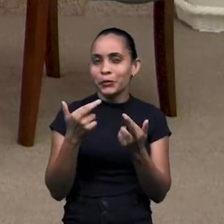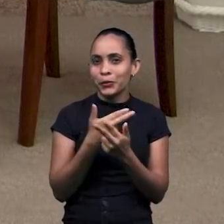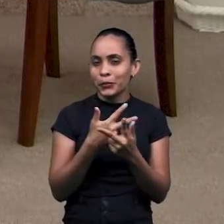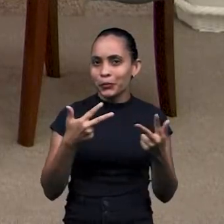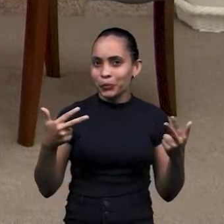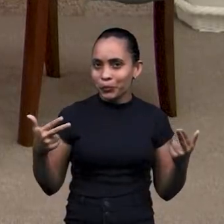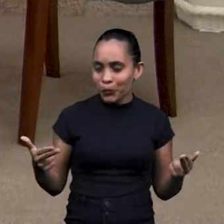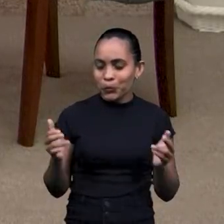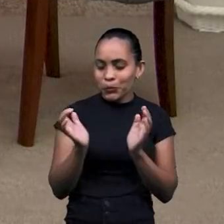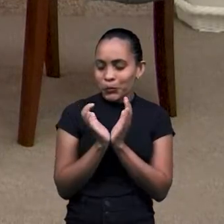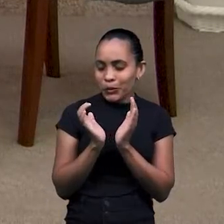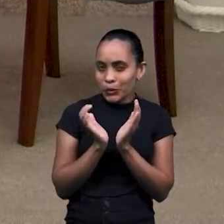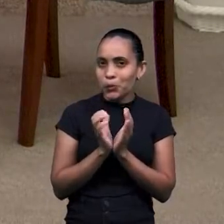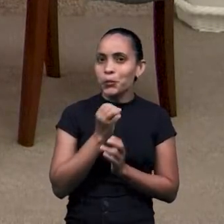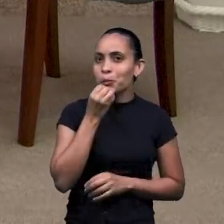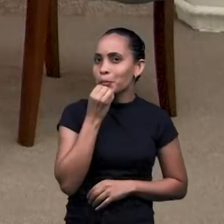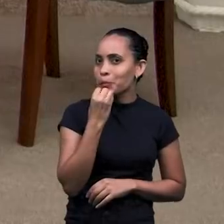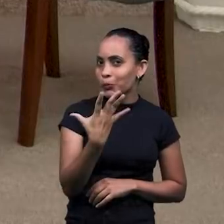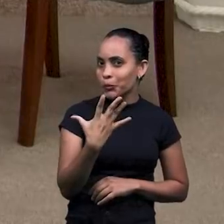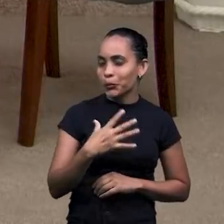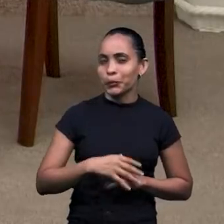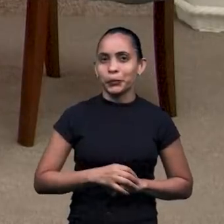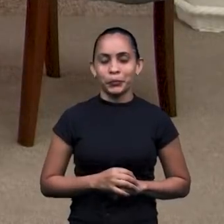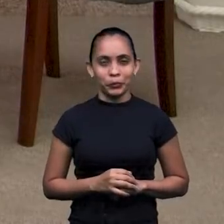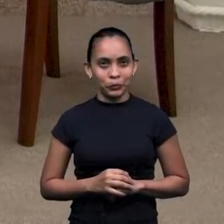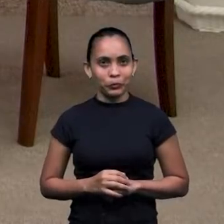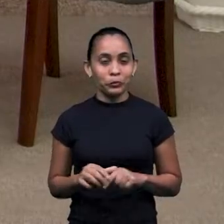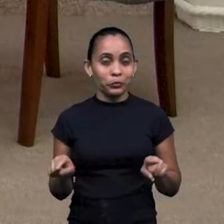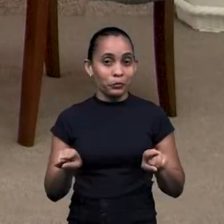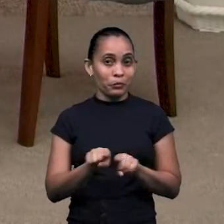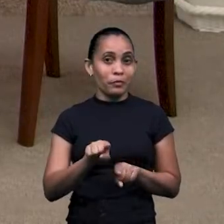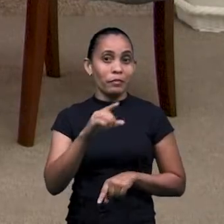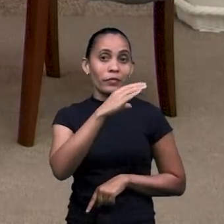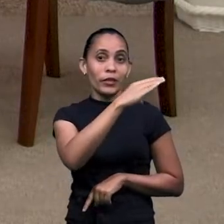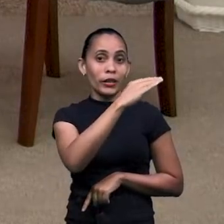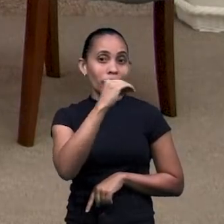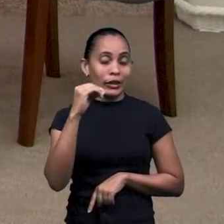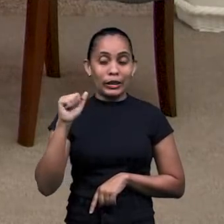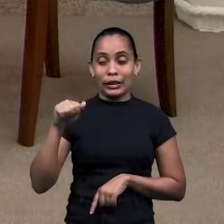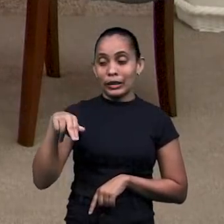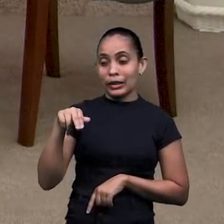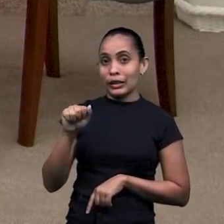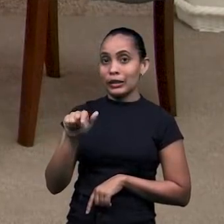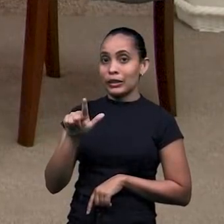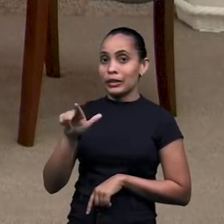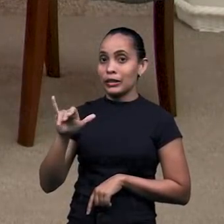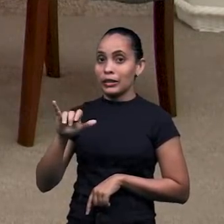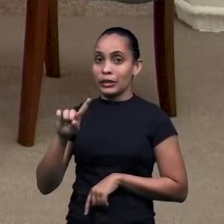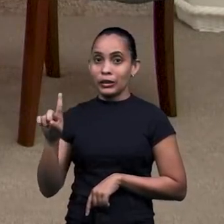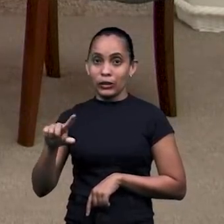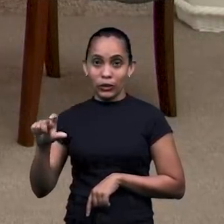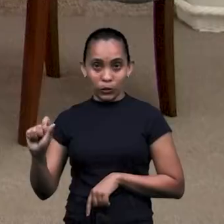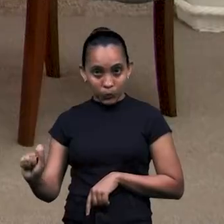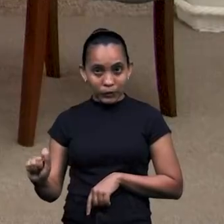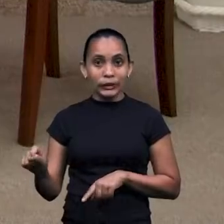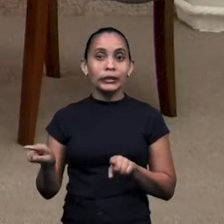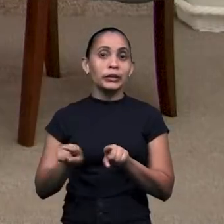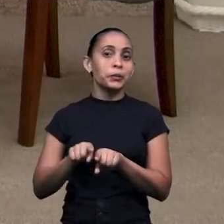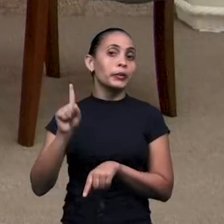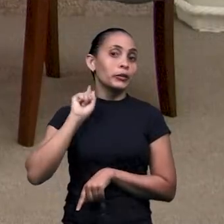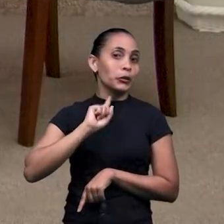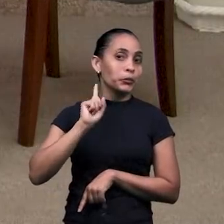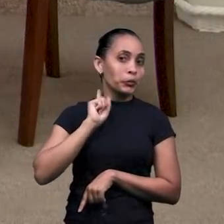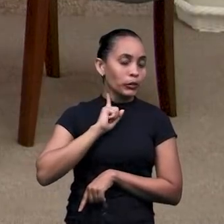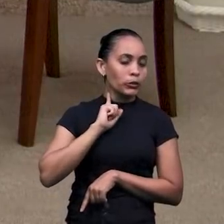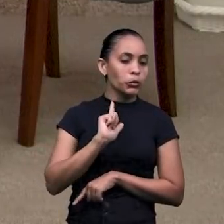participação de irmãos deste grupo, tem sido realmente muito bom. E da adolescente Ana Luísa Azevedo, de Montes Claros,